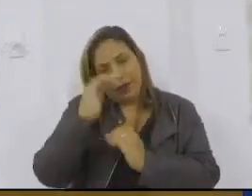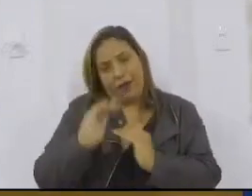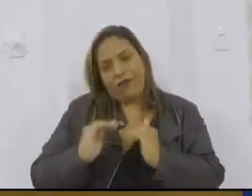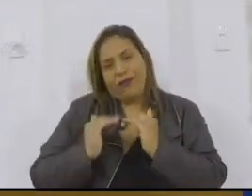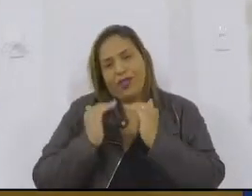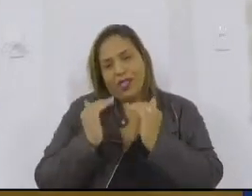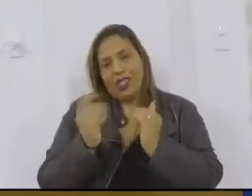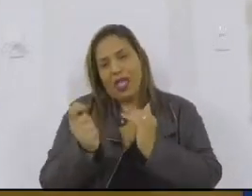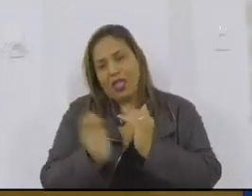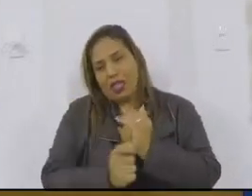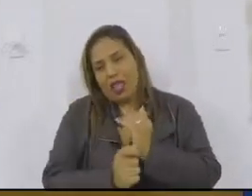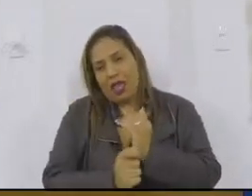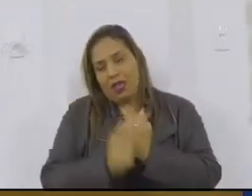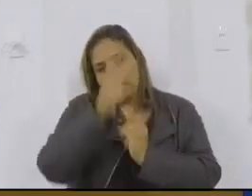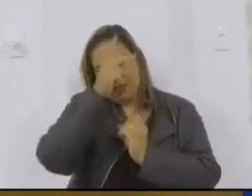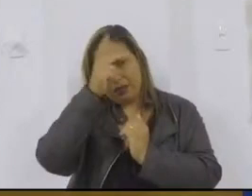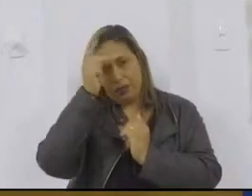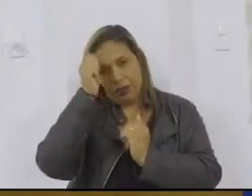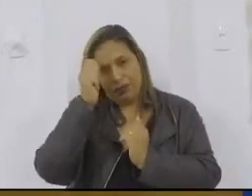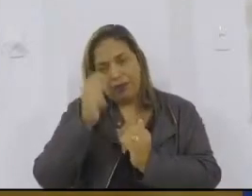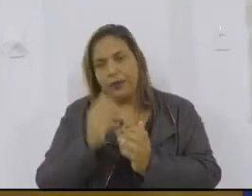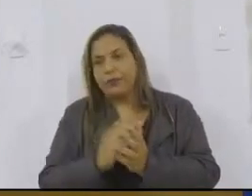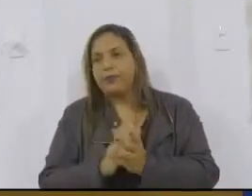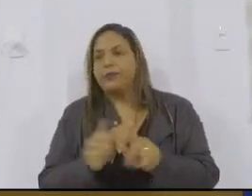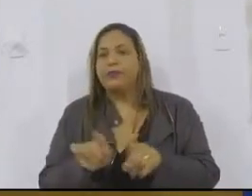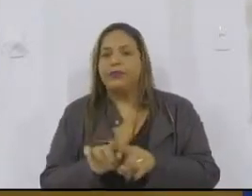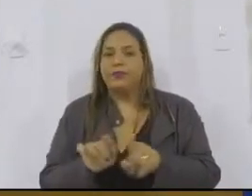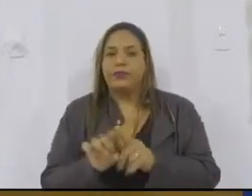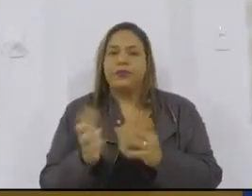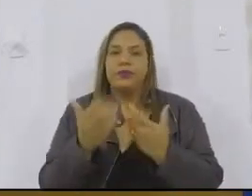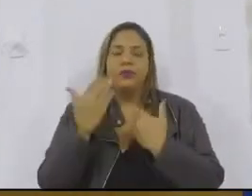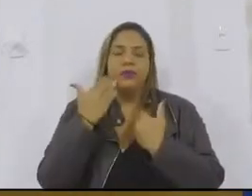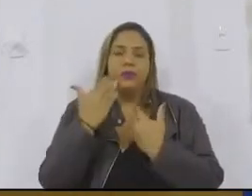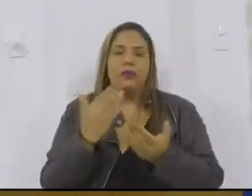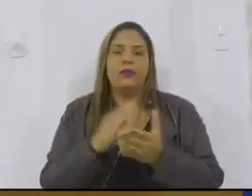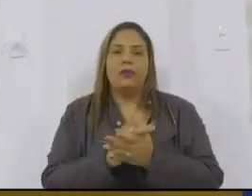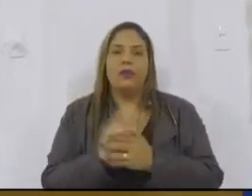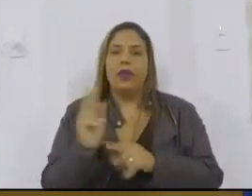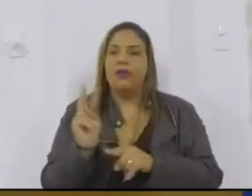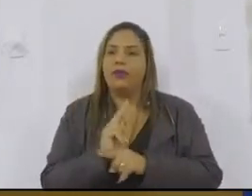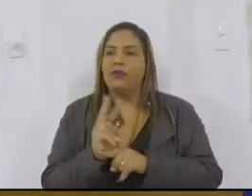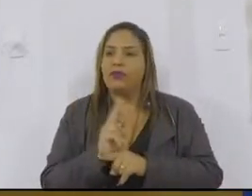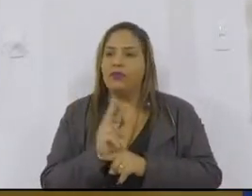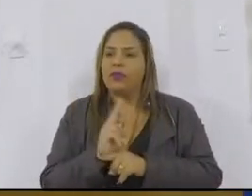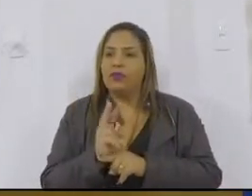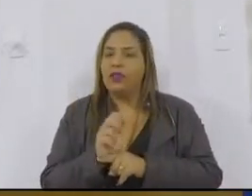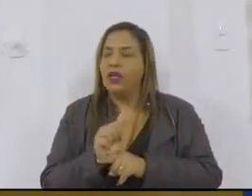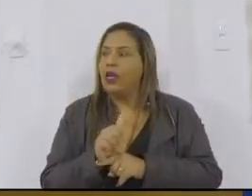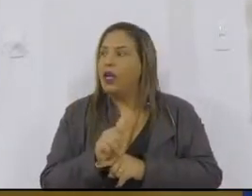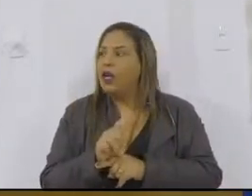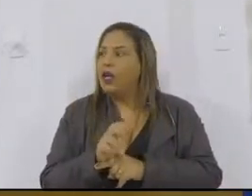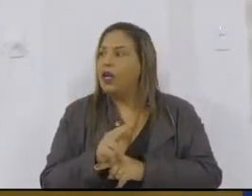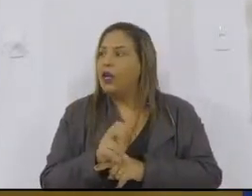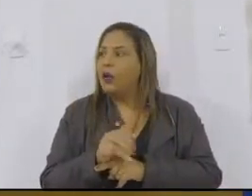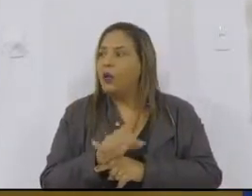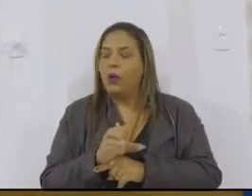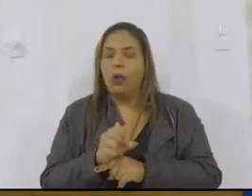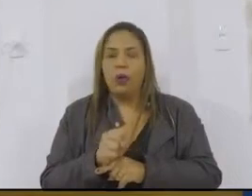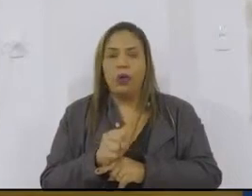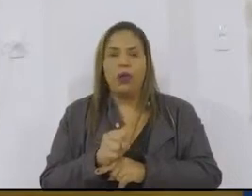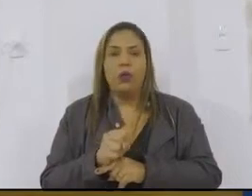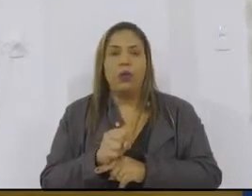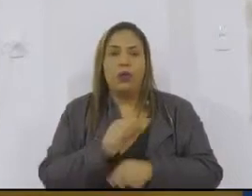no serviço público. Quero também aqui agradecer a visita dos alunos do segundo ano do